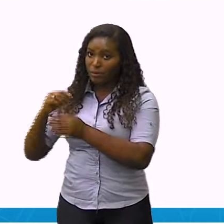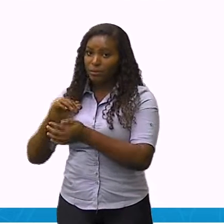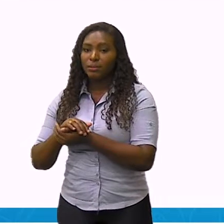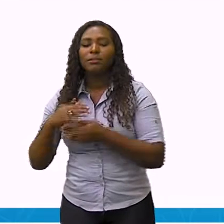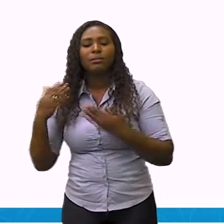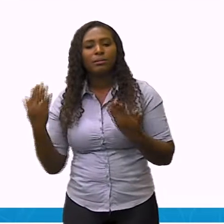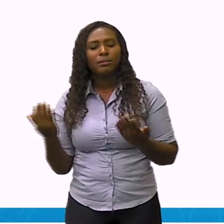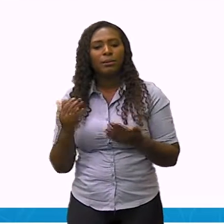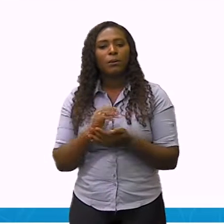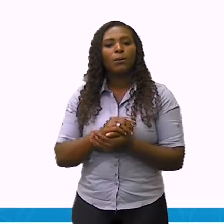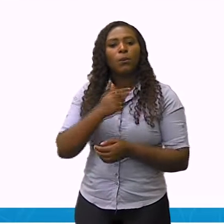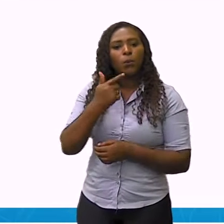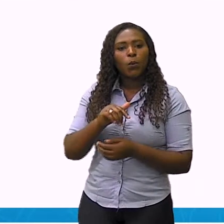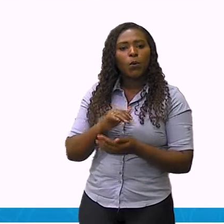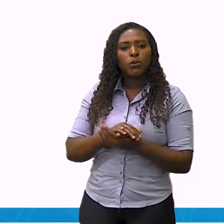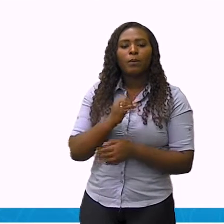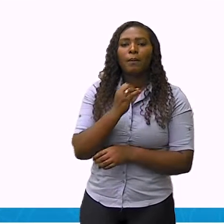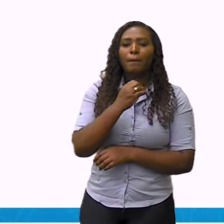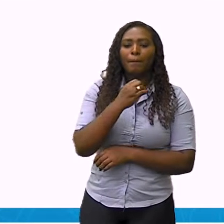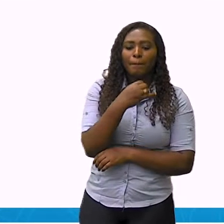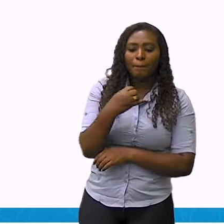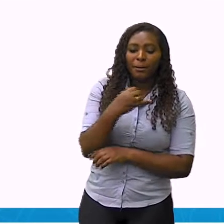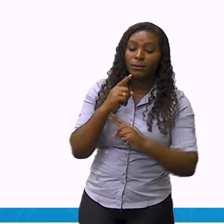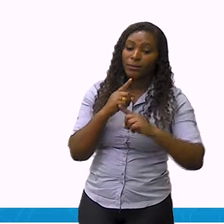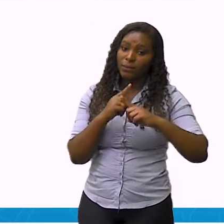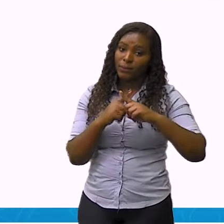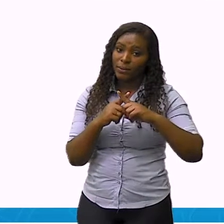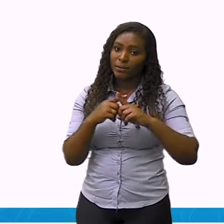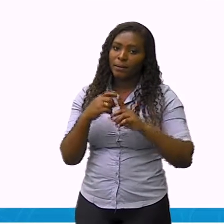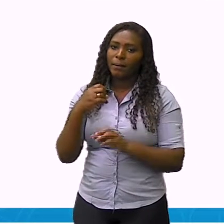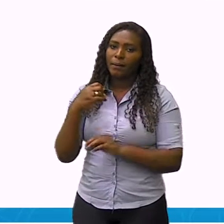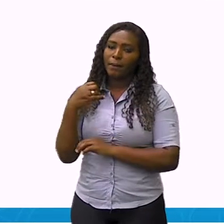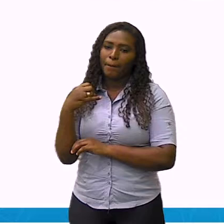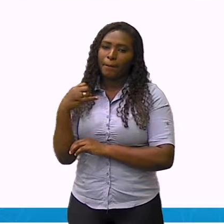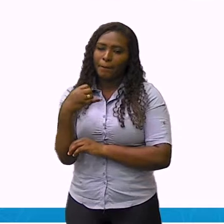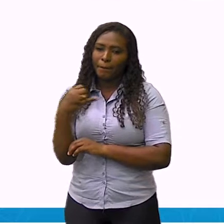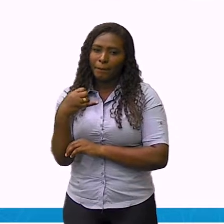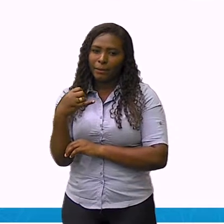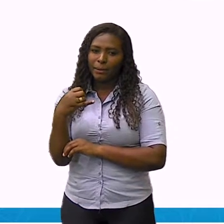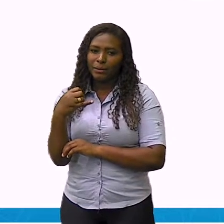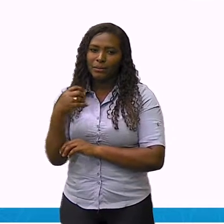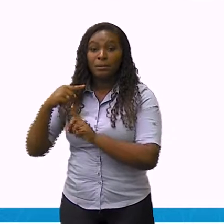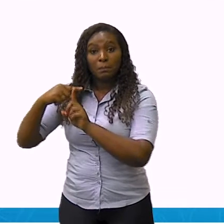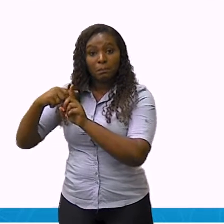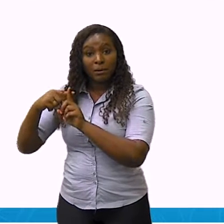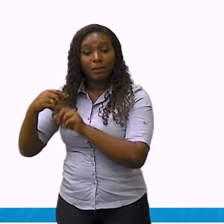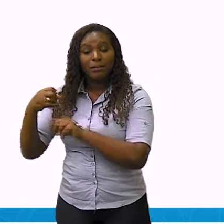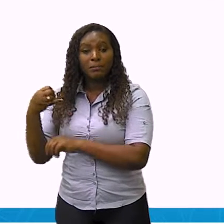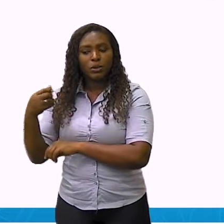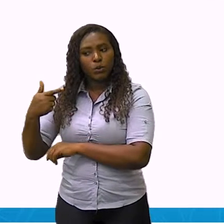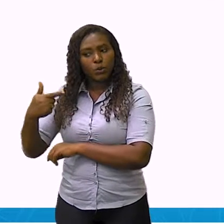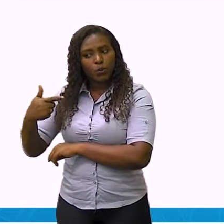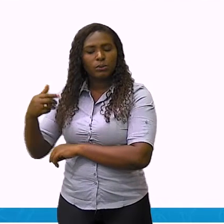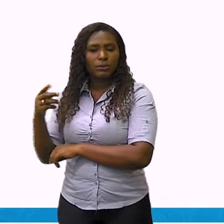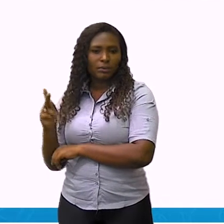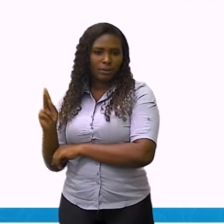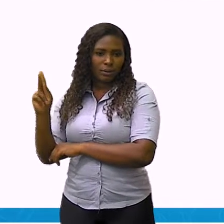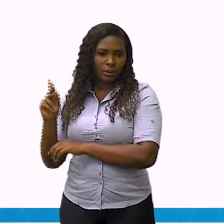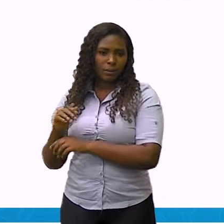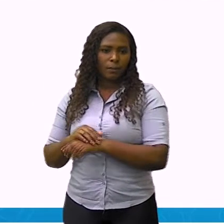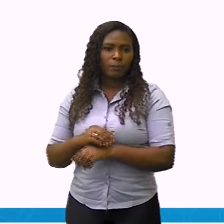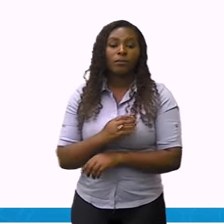ser igual a zero. Eu já coloquei aqui os coeficientes. O a menos x1, o